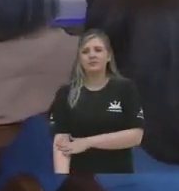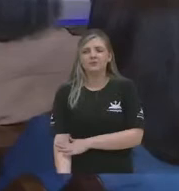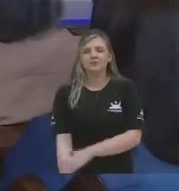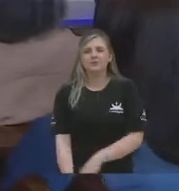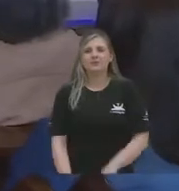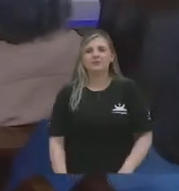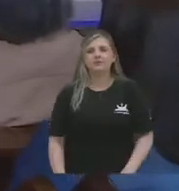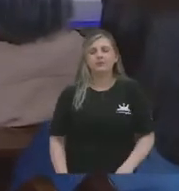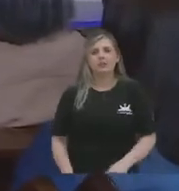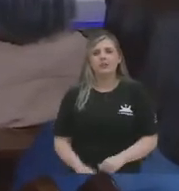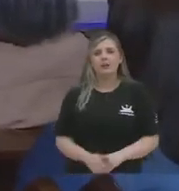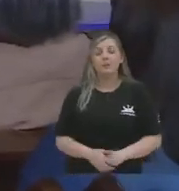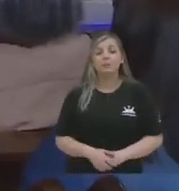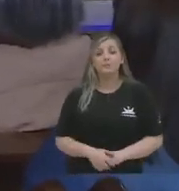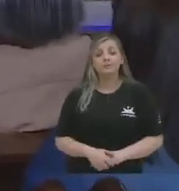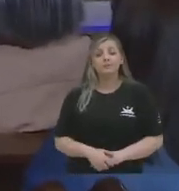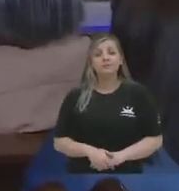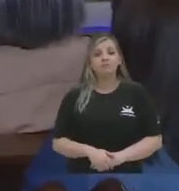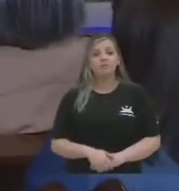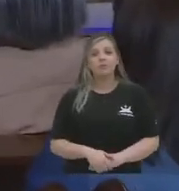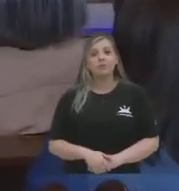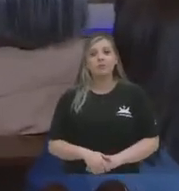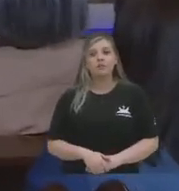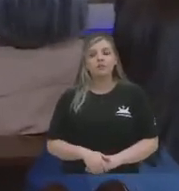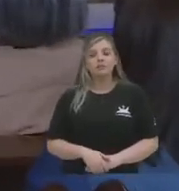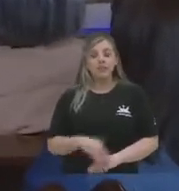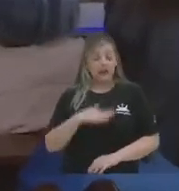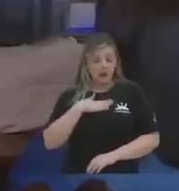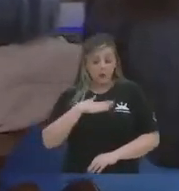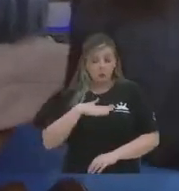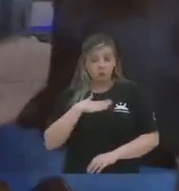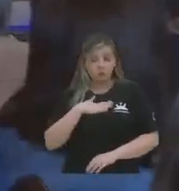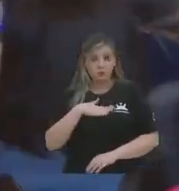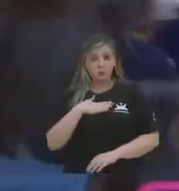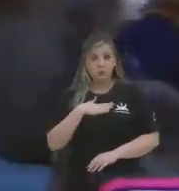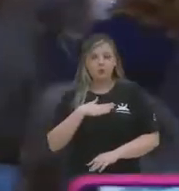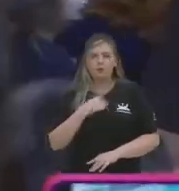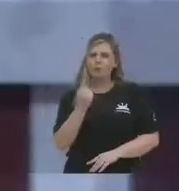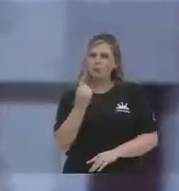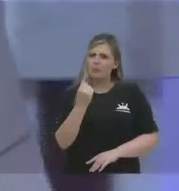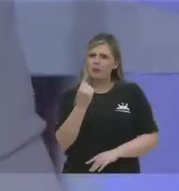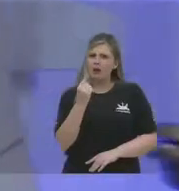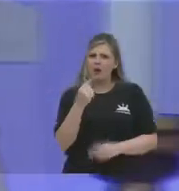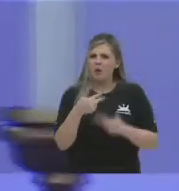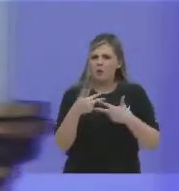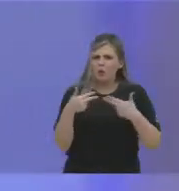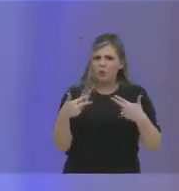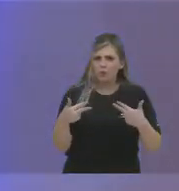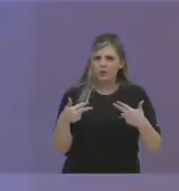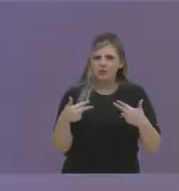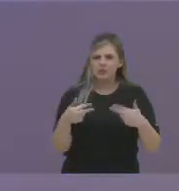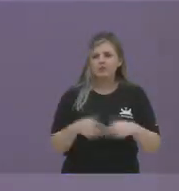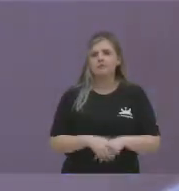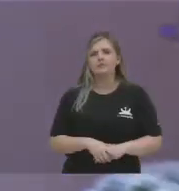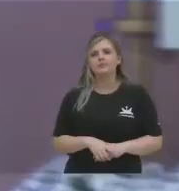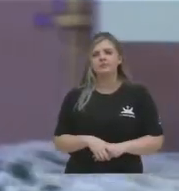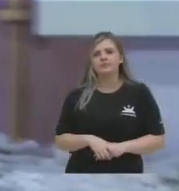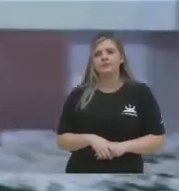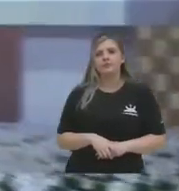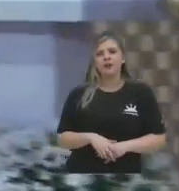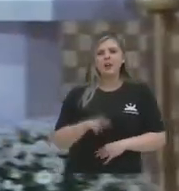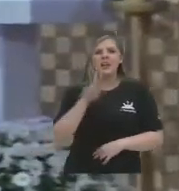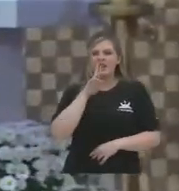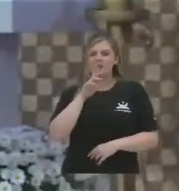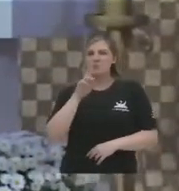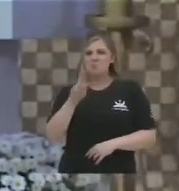Se acostumem. Uma coisa que eu vou dizer aqui, ó. Se acostumem a não dar respostas